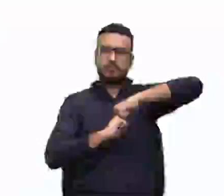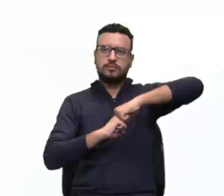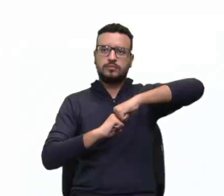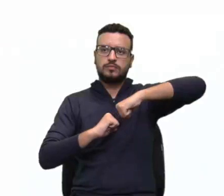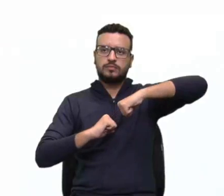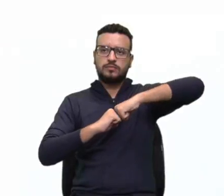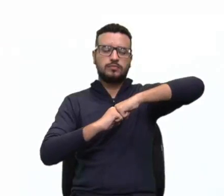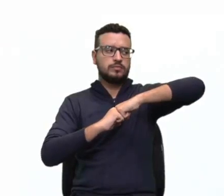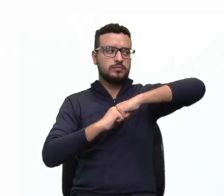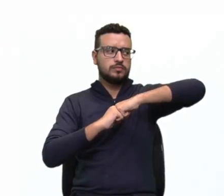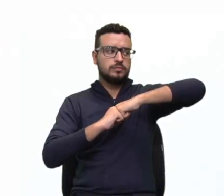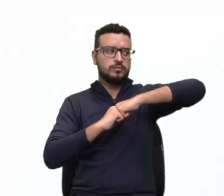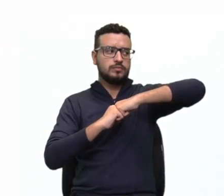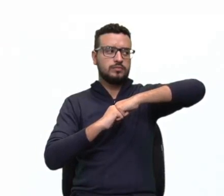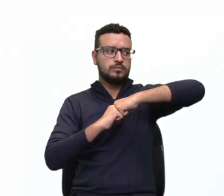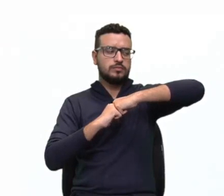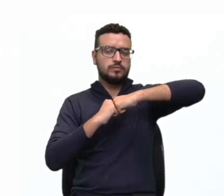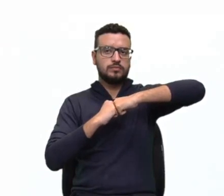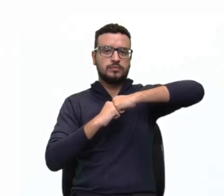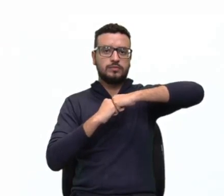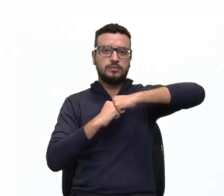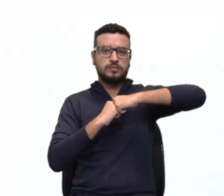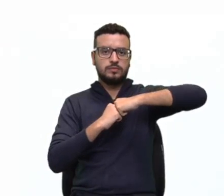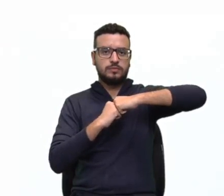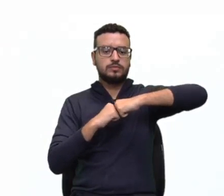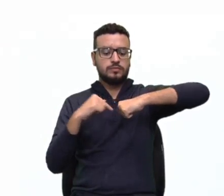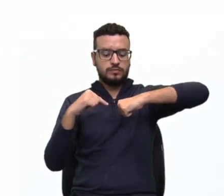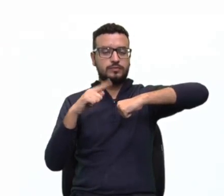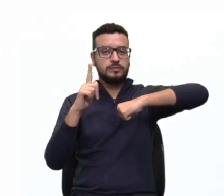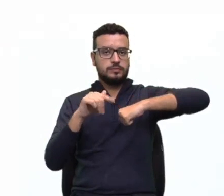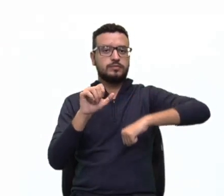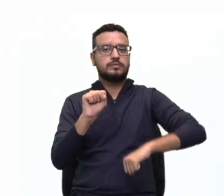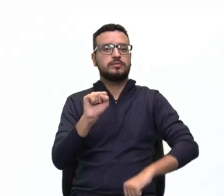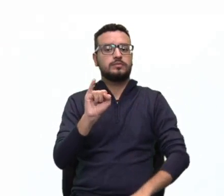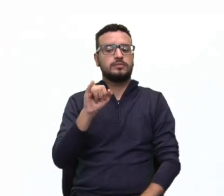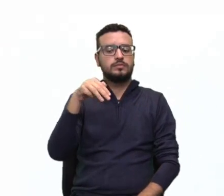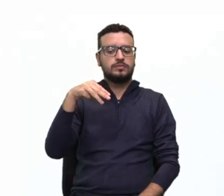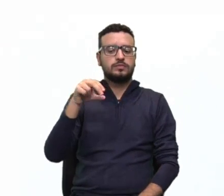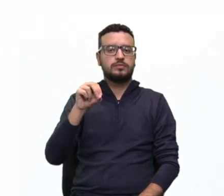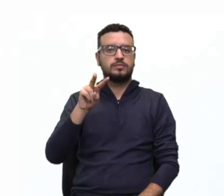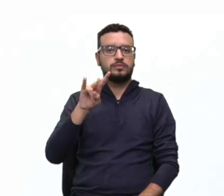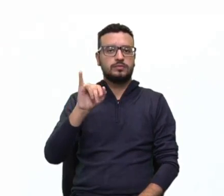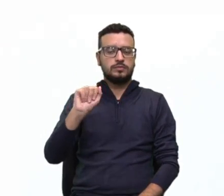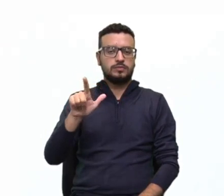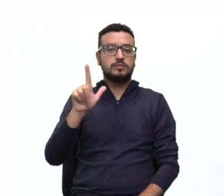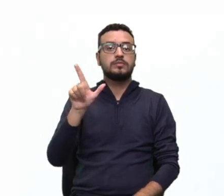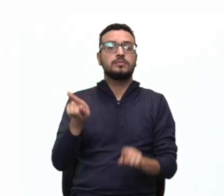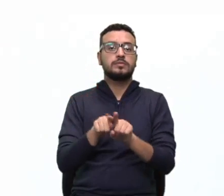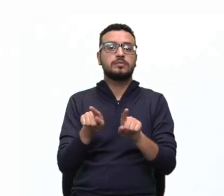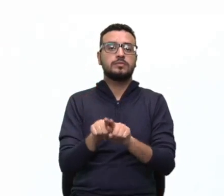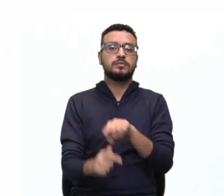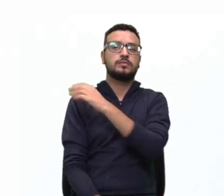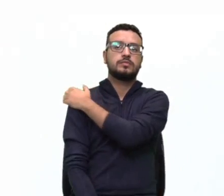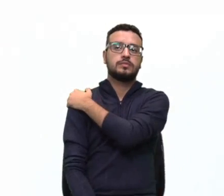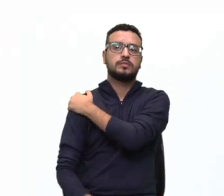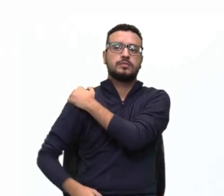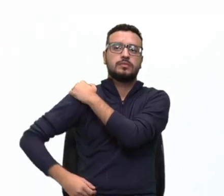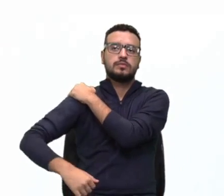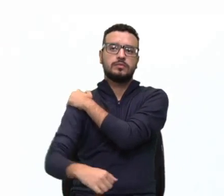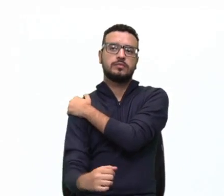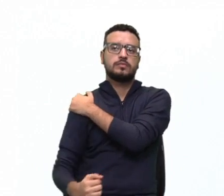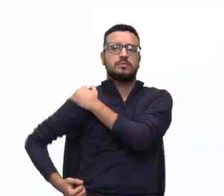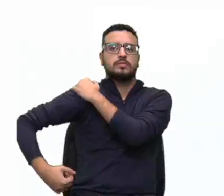do joelho. A articulação do joelho é uma articulação sinovial. A articulação do ombro também é sinovial,